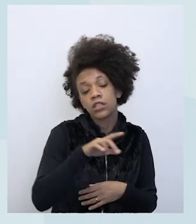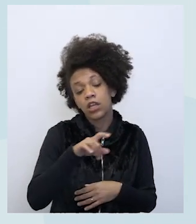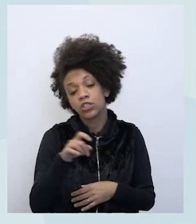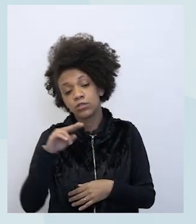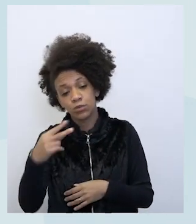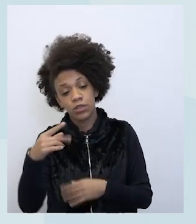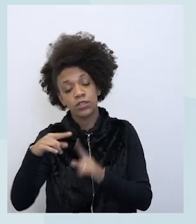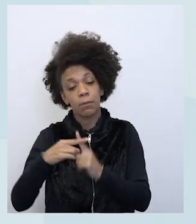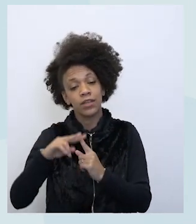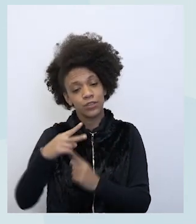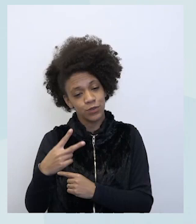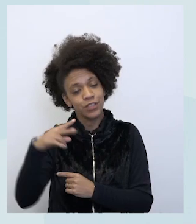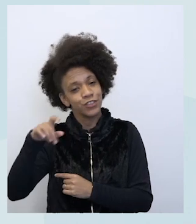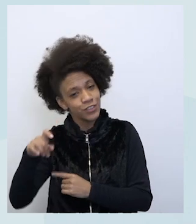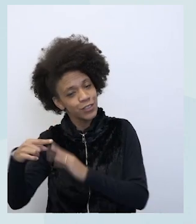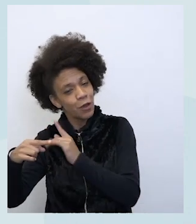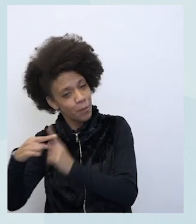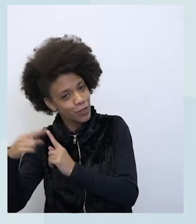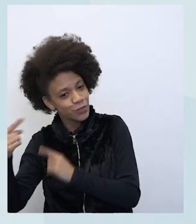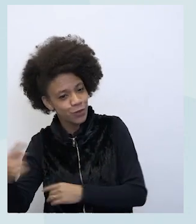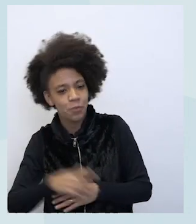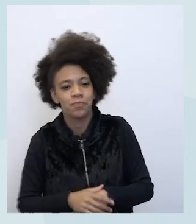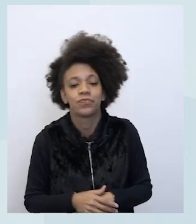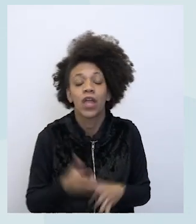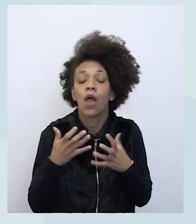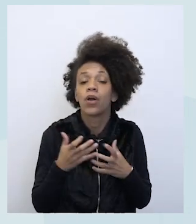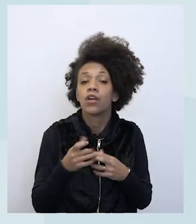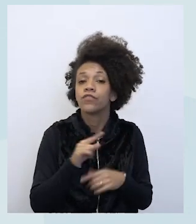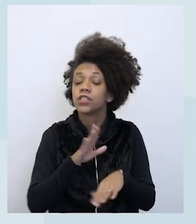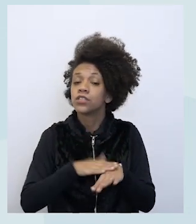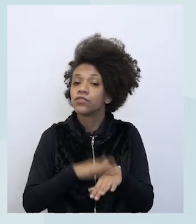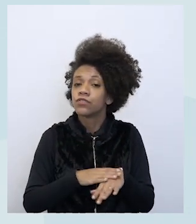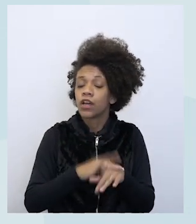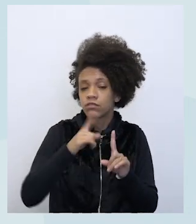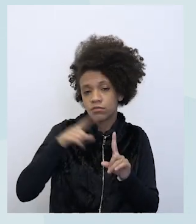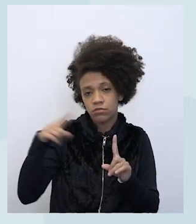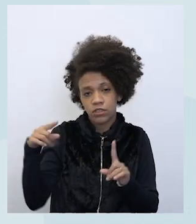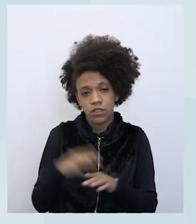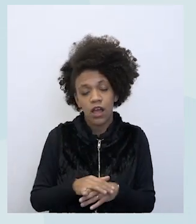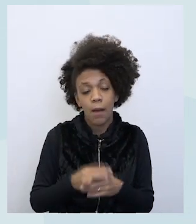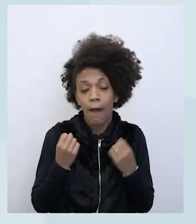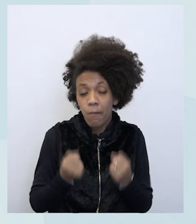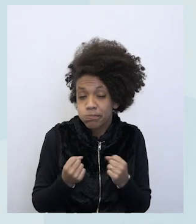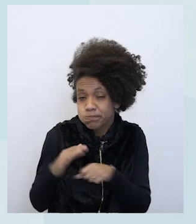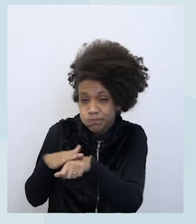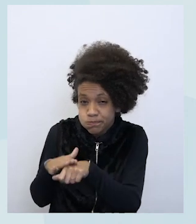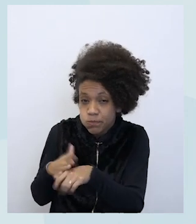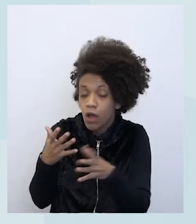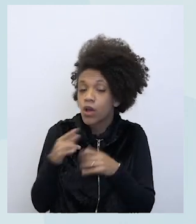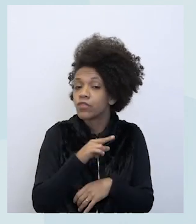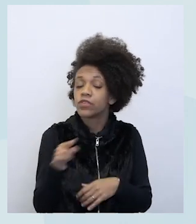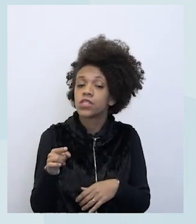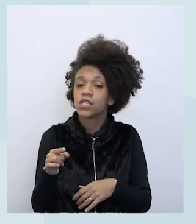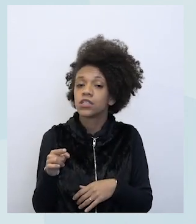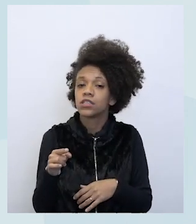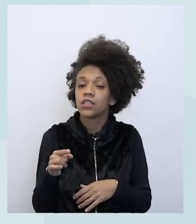e 1, opa, falei 2 vezes o mesmo número, eu quero que vocês façam a tabela e o gráfico. Para não ficar muito pesado num chat só, eu quero que neste momento vocês